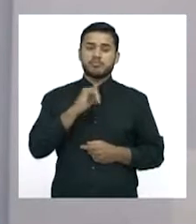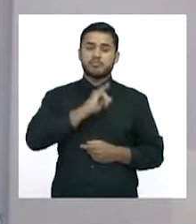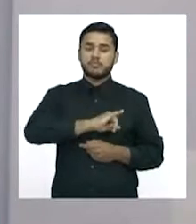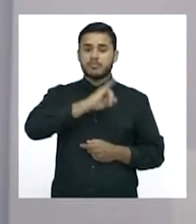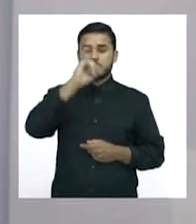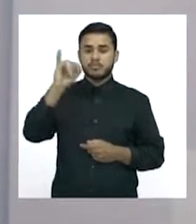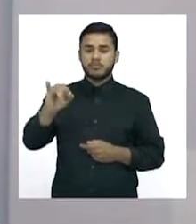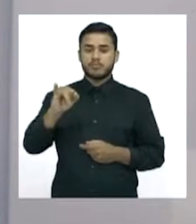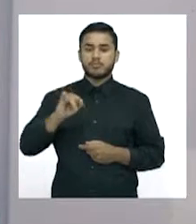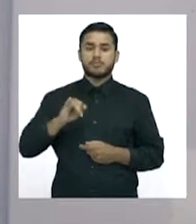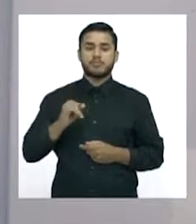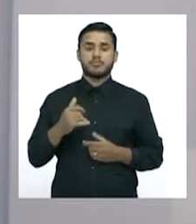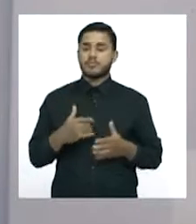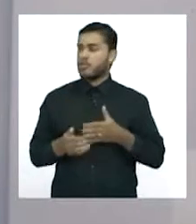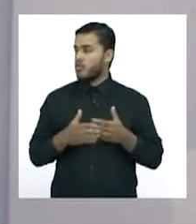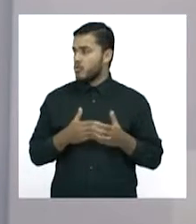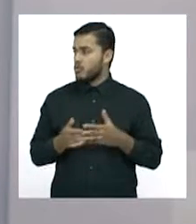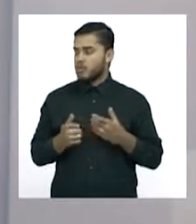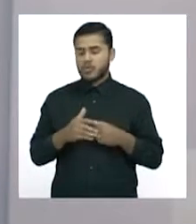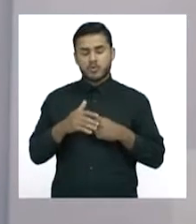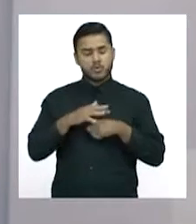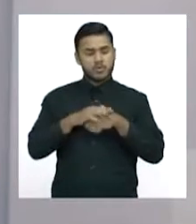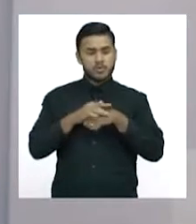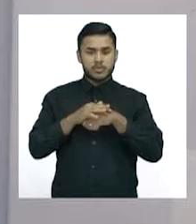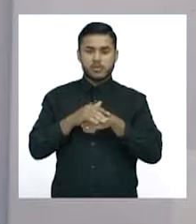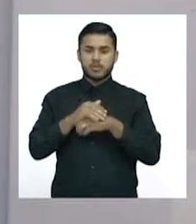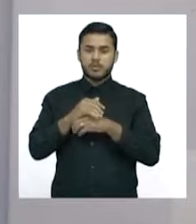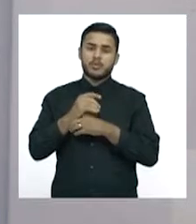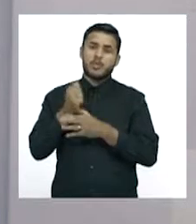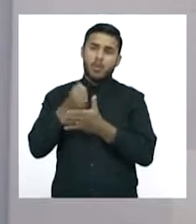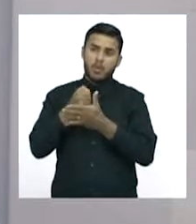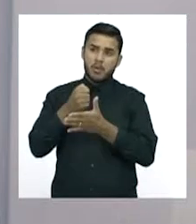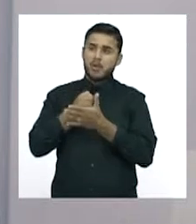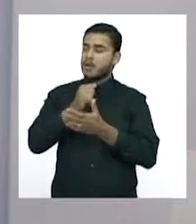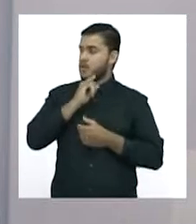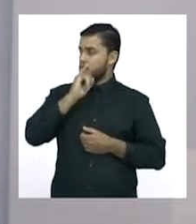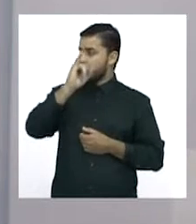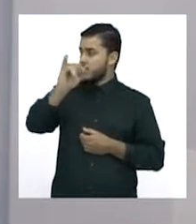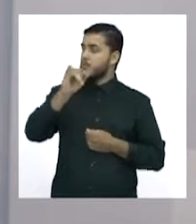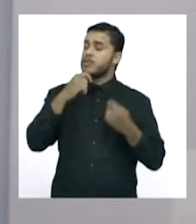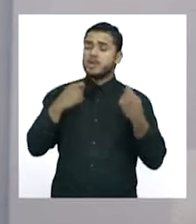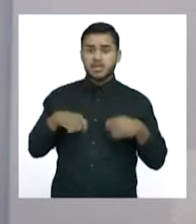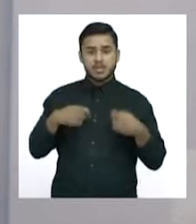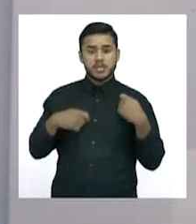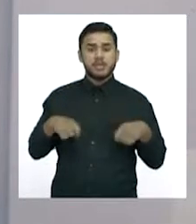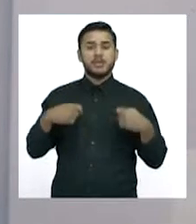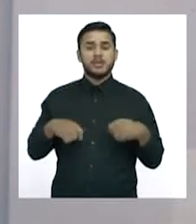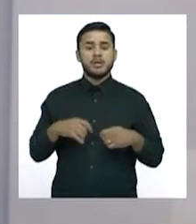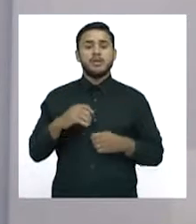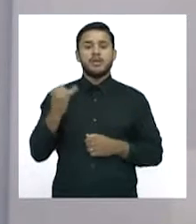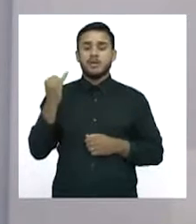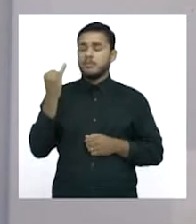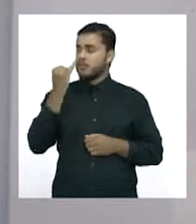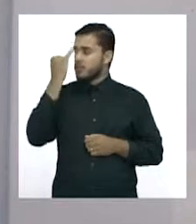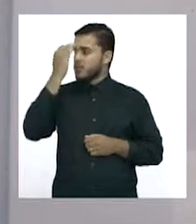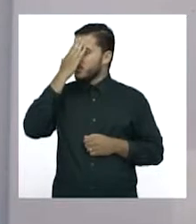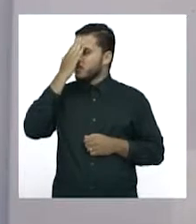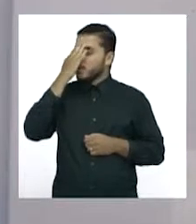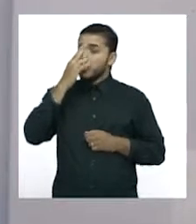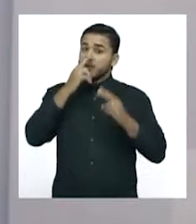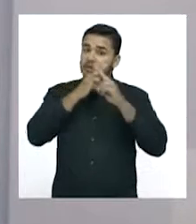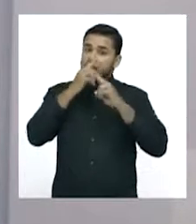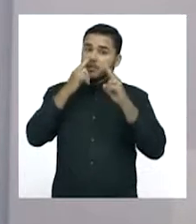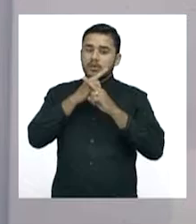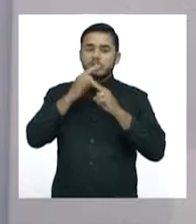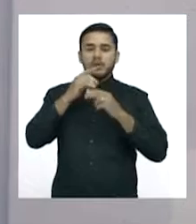notificação, muitas vezes independente da doença, se é obrigatório ou não, o sistema de notificação de Fortaleza é muito ágil, muito eficaz, e